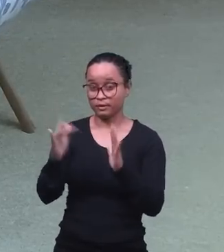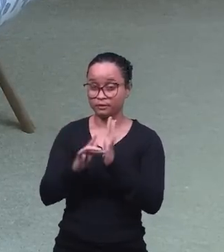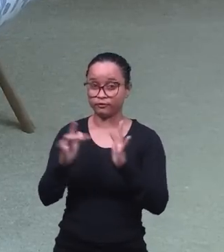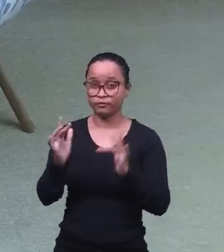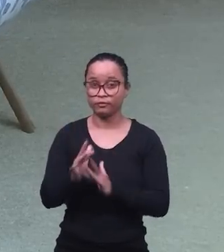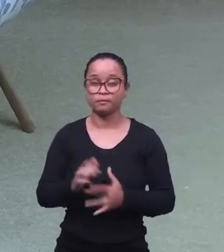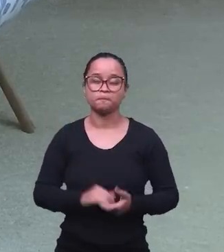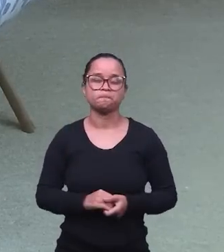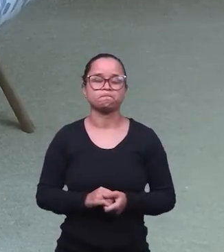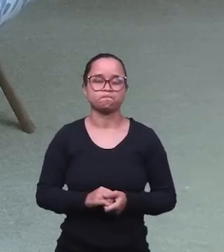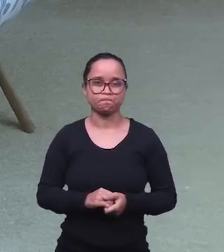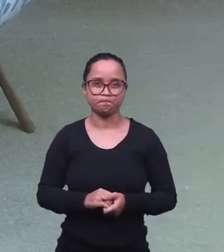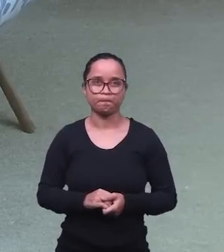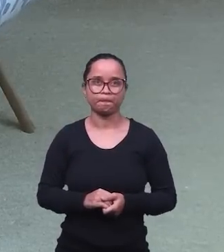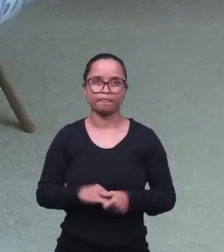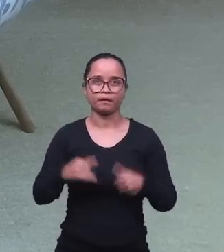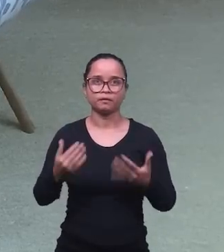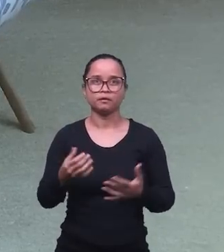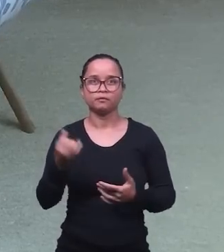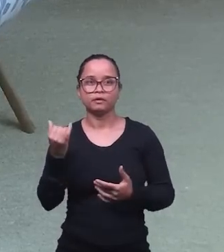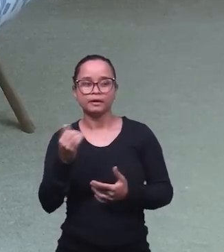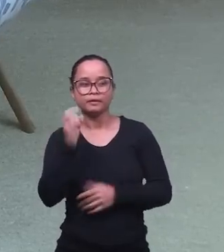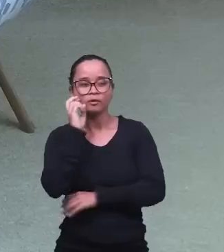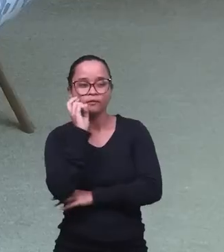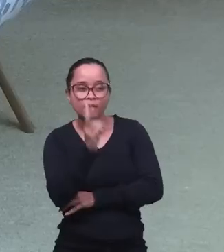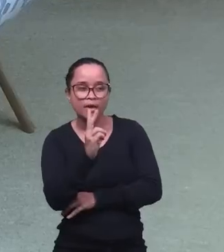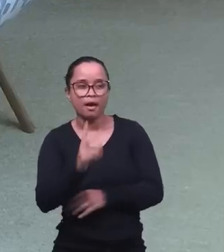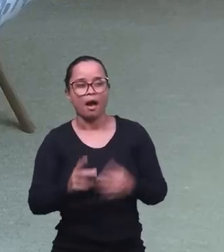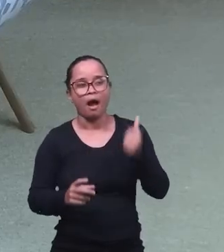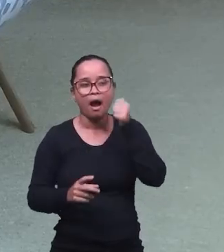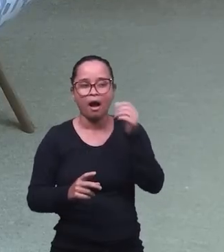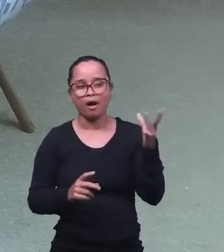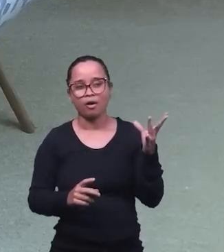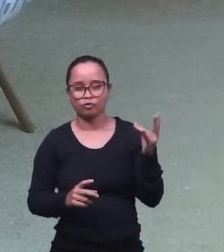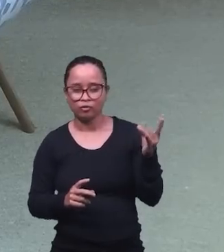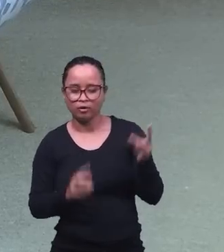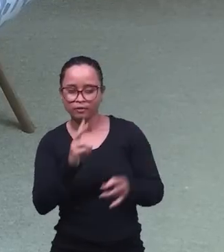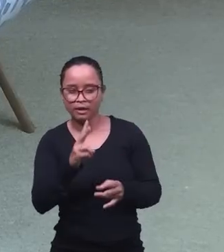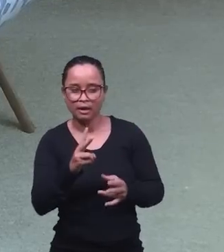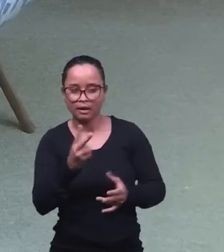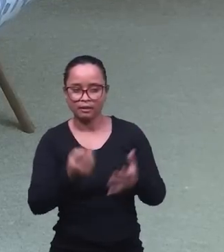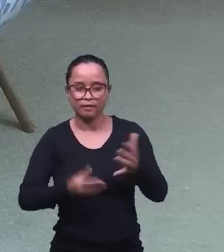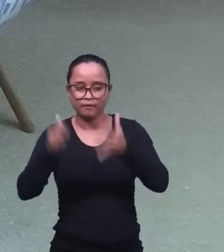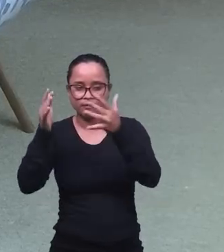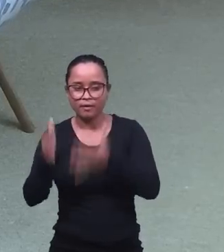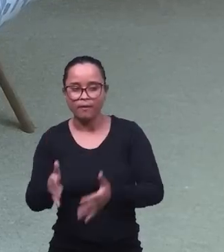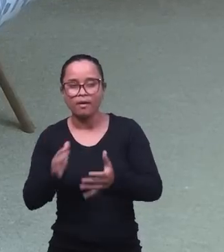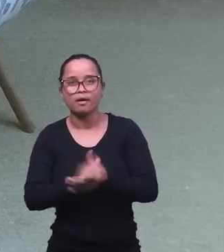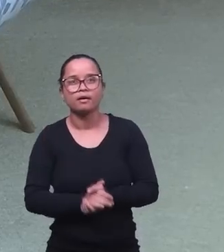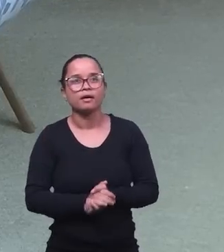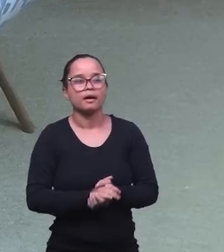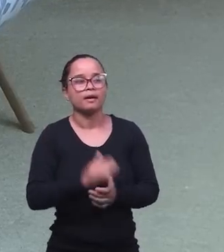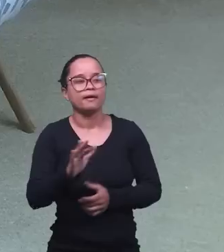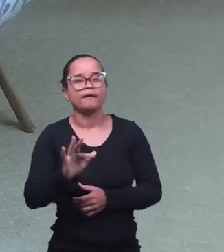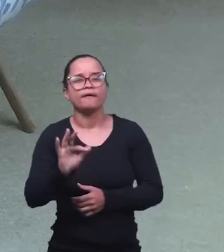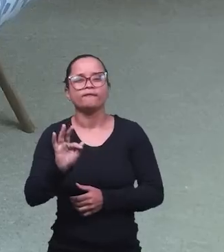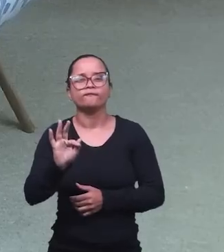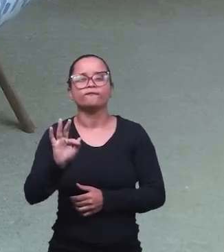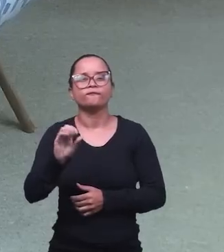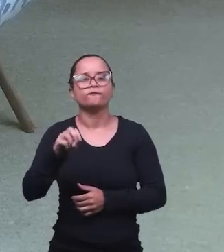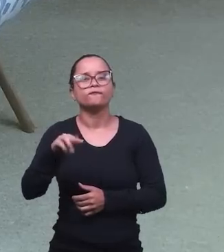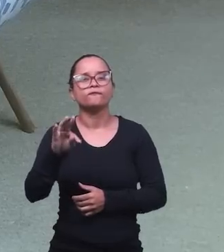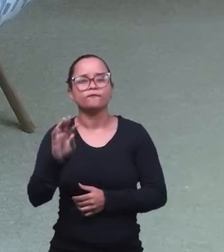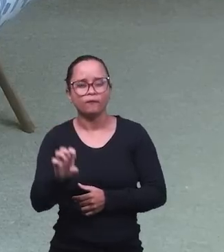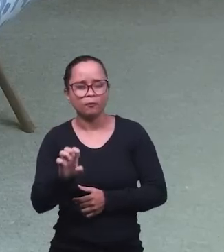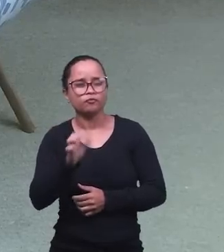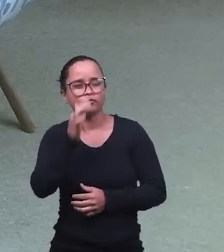Senhor Jesus, ele fala assim, né? E a igreja, ele vê a noiva, que é a igreja fiel, fala assim, a fonte dos jardins, tu